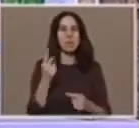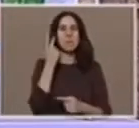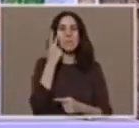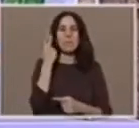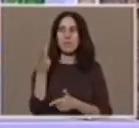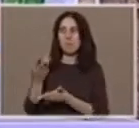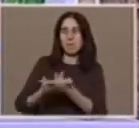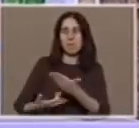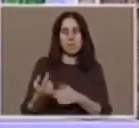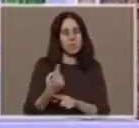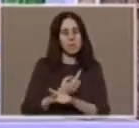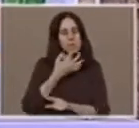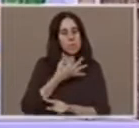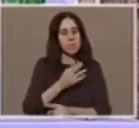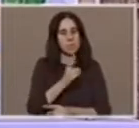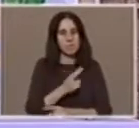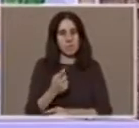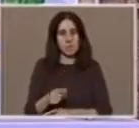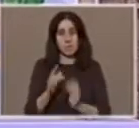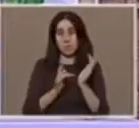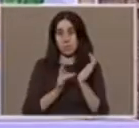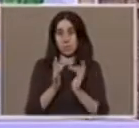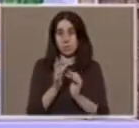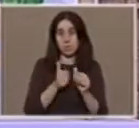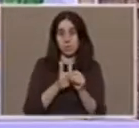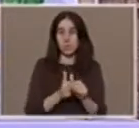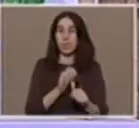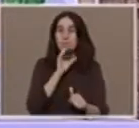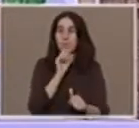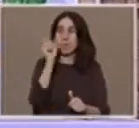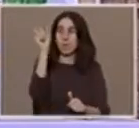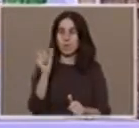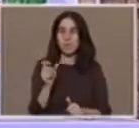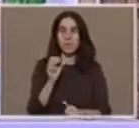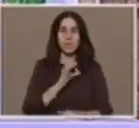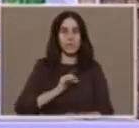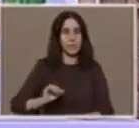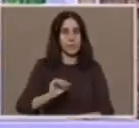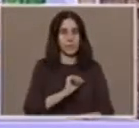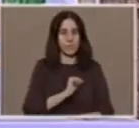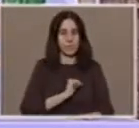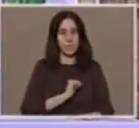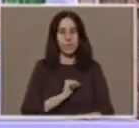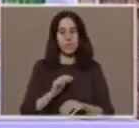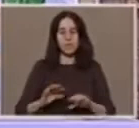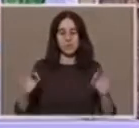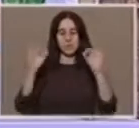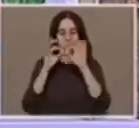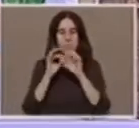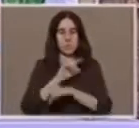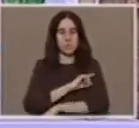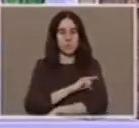santificais todas as coisas, por Jesus Cristo, vosso Filho, nosso Senhor, com o poder do Espírito